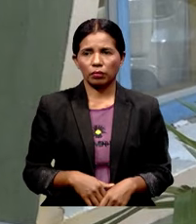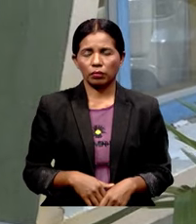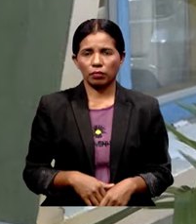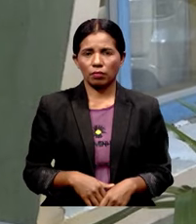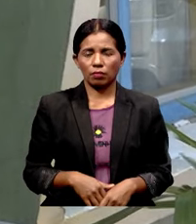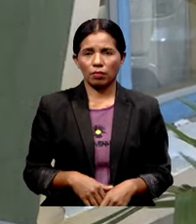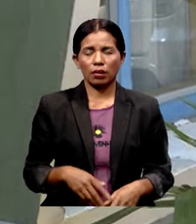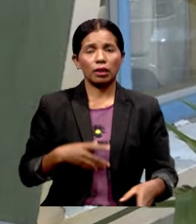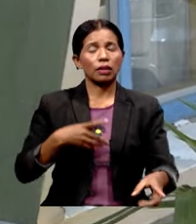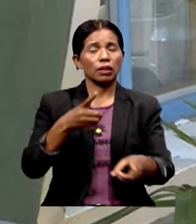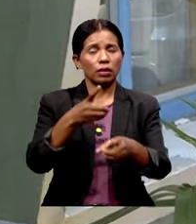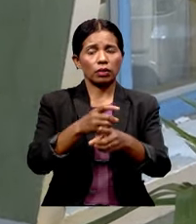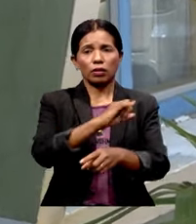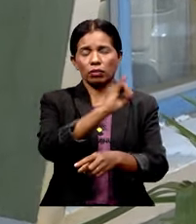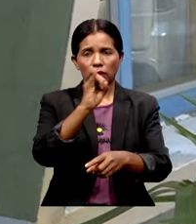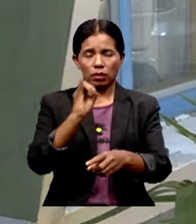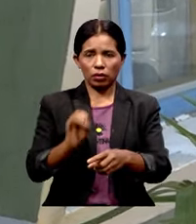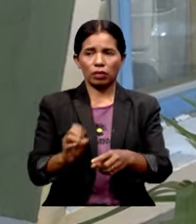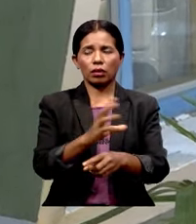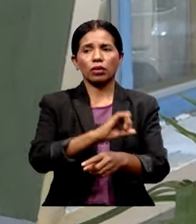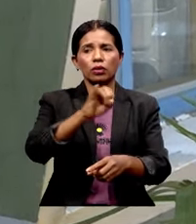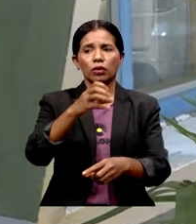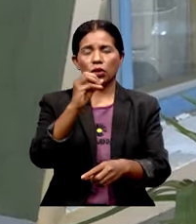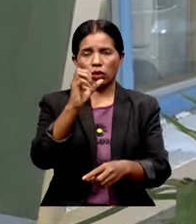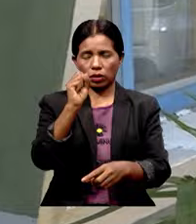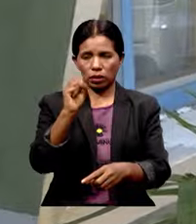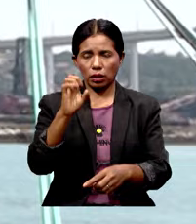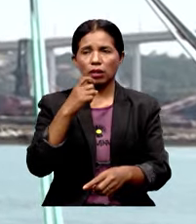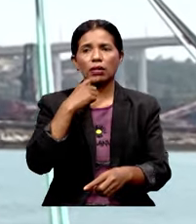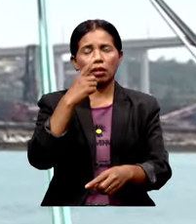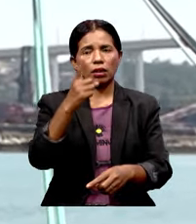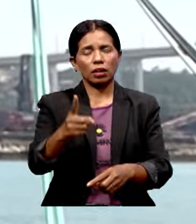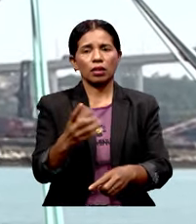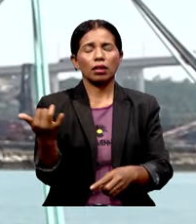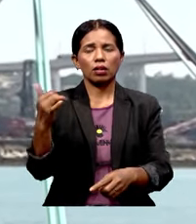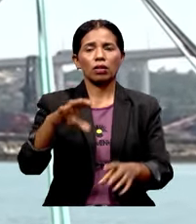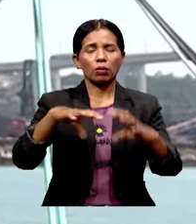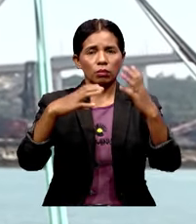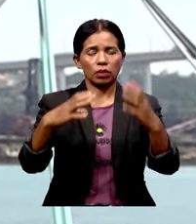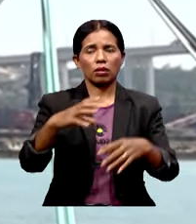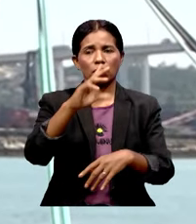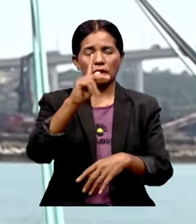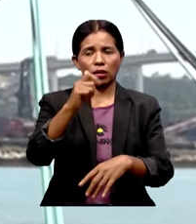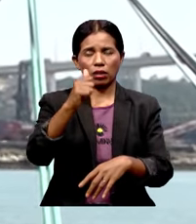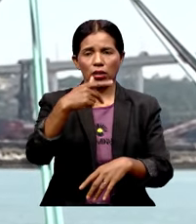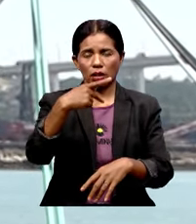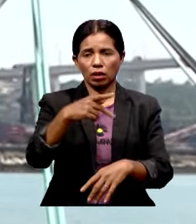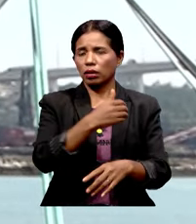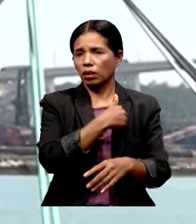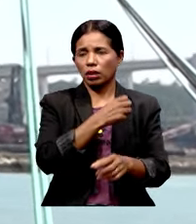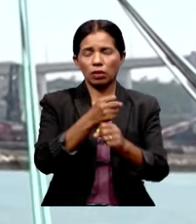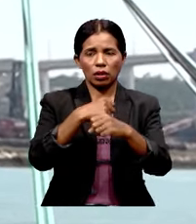Diretor Investigação Comissão Anticorrupção, José Verdial Hateten, durante a Comissão Anticorrupção, será que finaliza